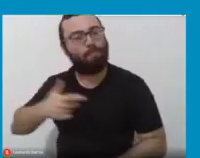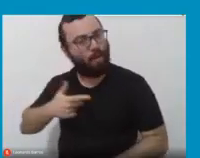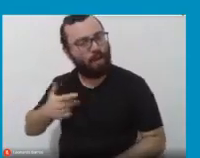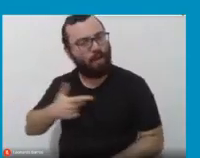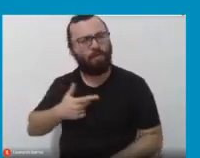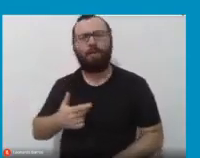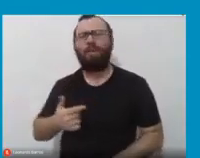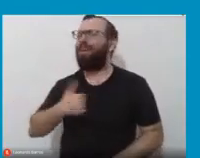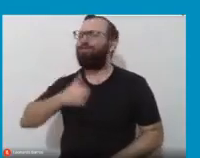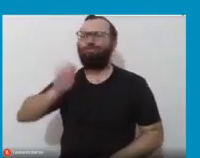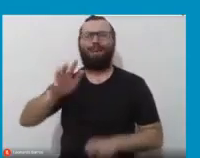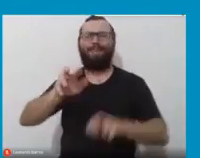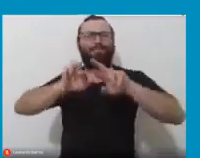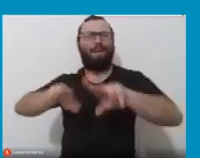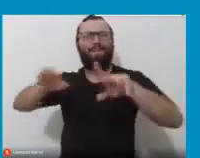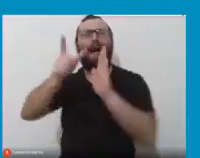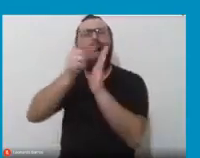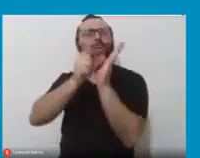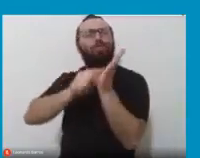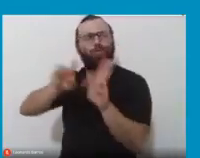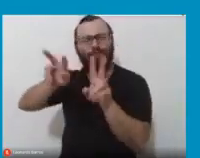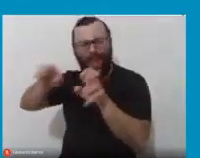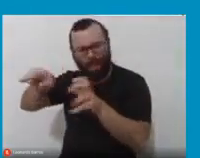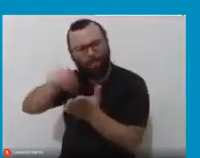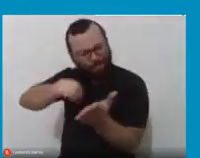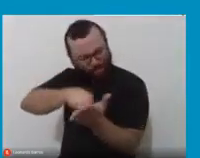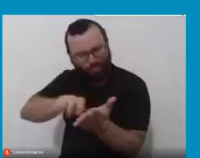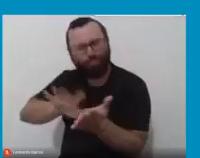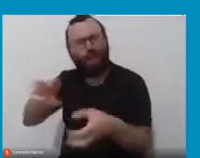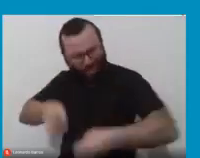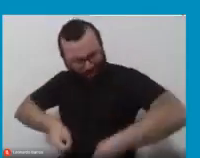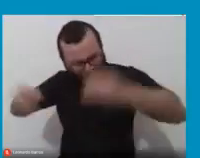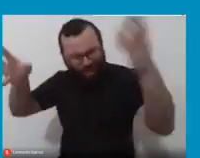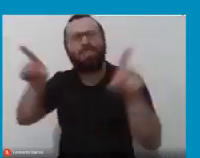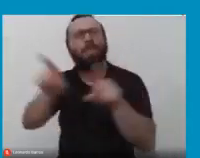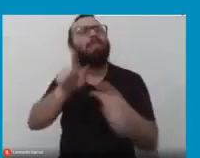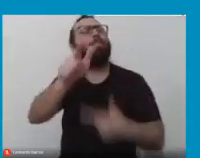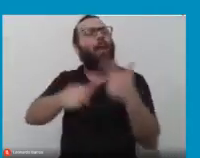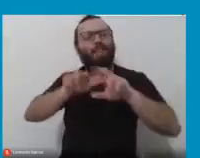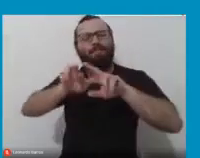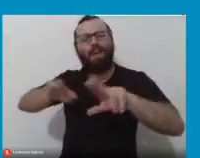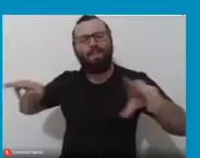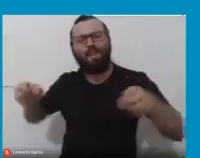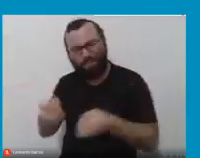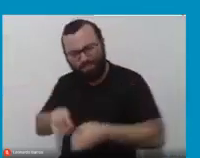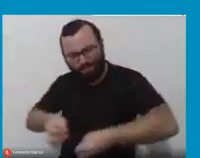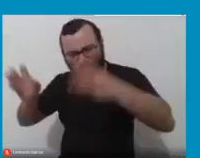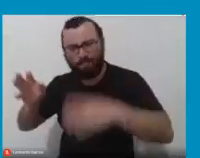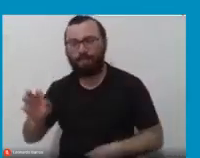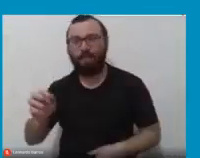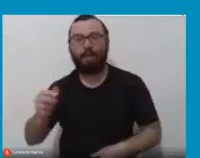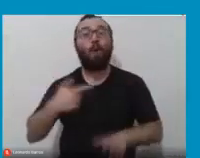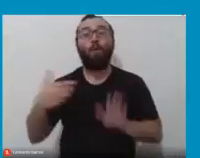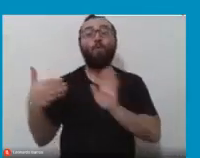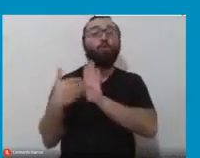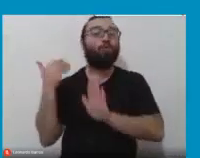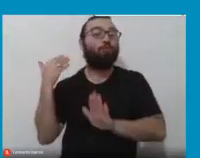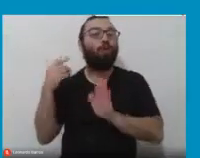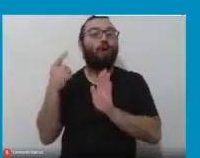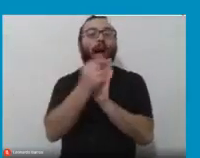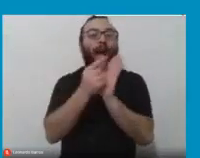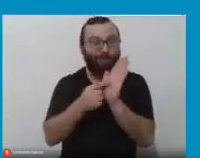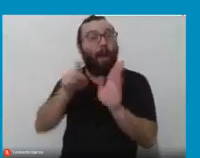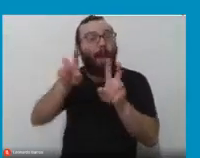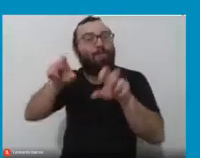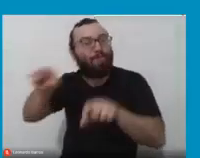vários artigos sobre esse tema e vários trabalhos, inclusive meu último artigo, que deve sair em breve, é sobre isso.